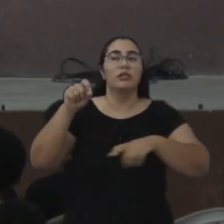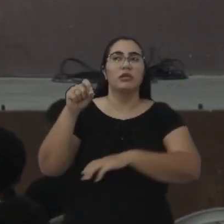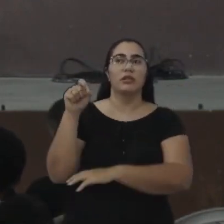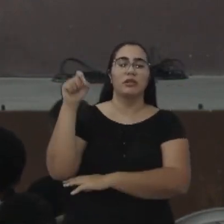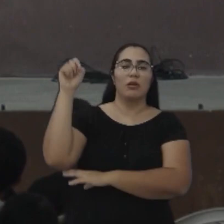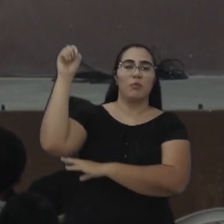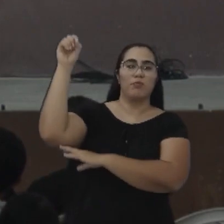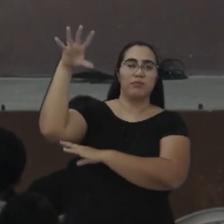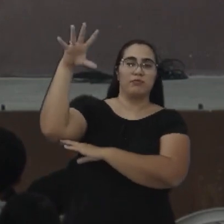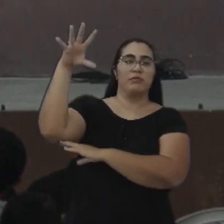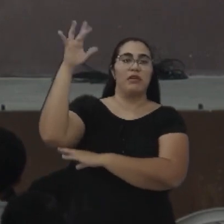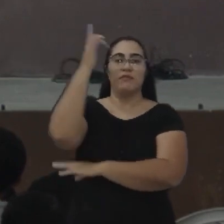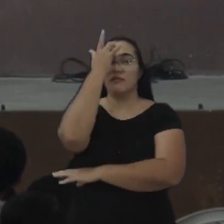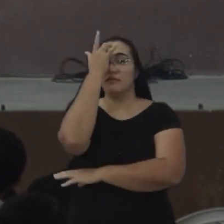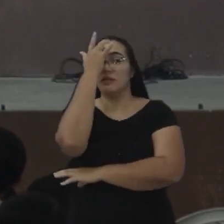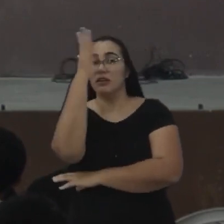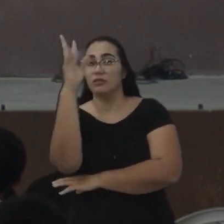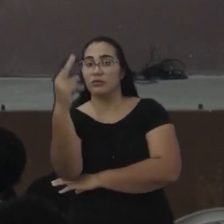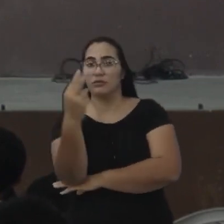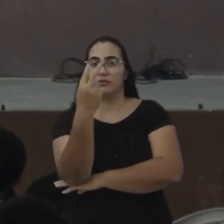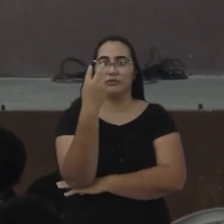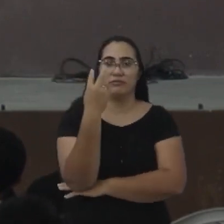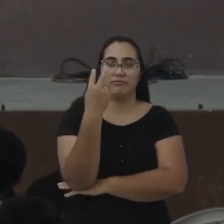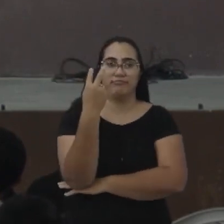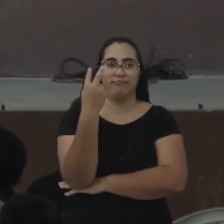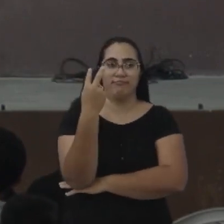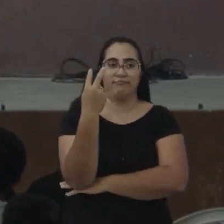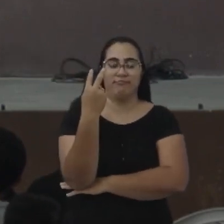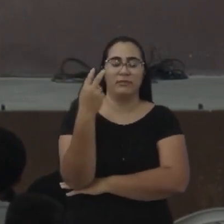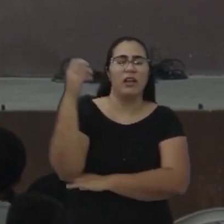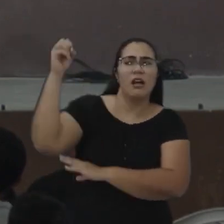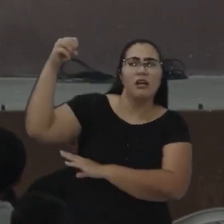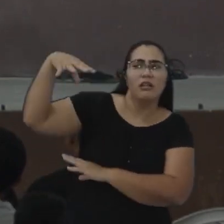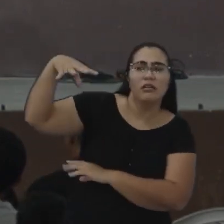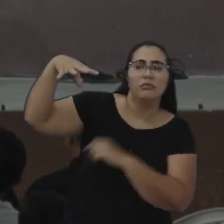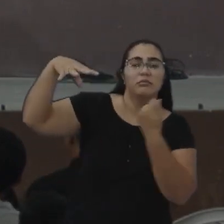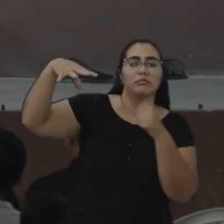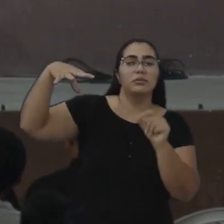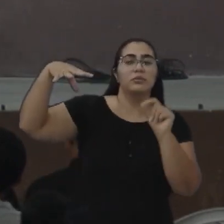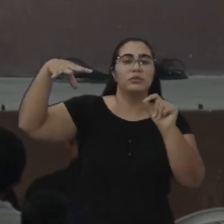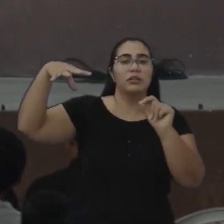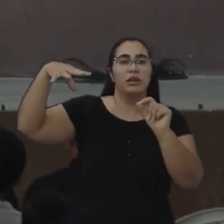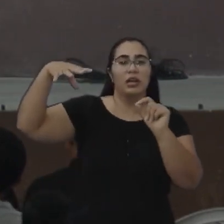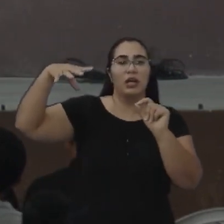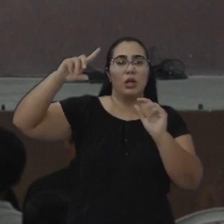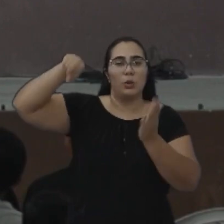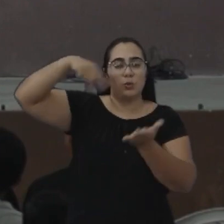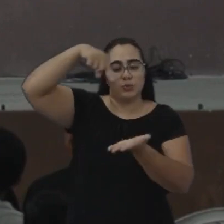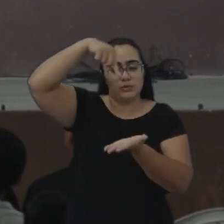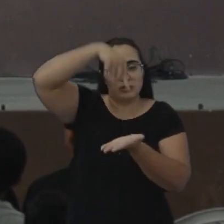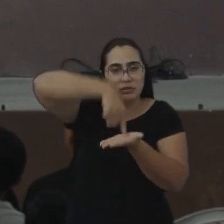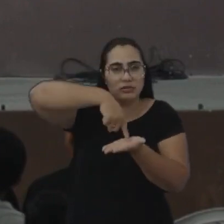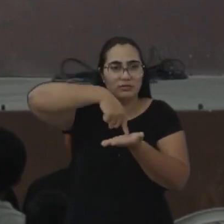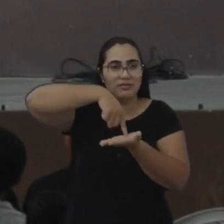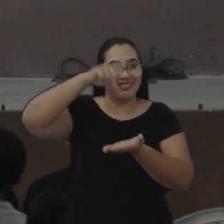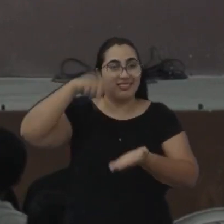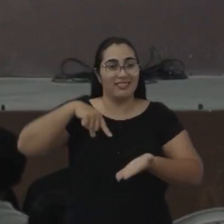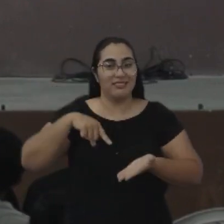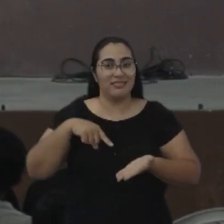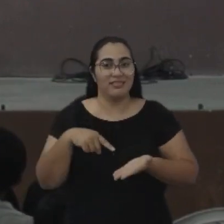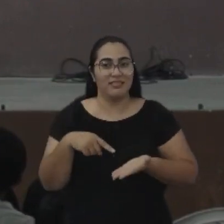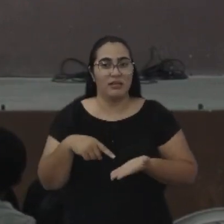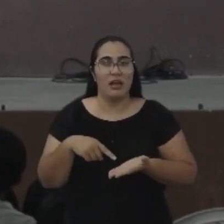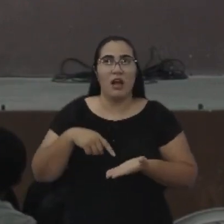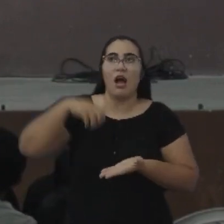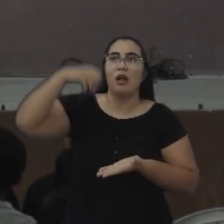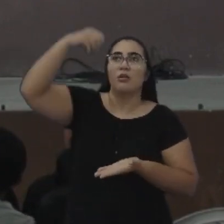que possa ser facilmente observada. A lâmpada, ela tem que ser colocada no centro do cômodo, não é assim? A